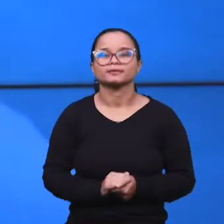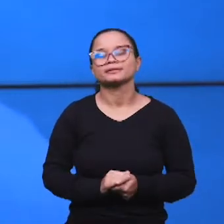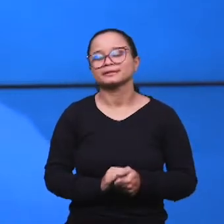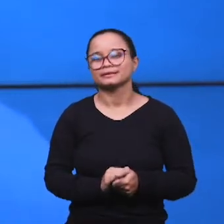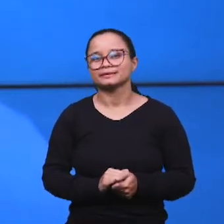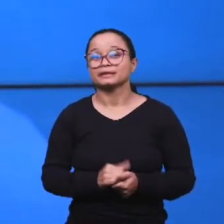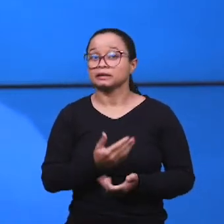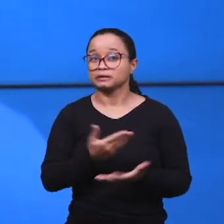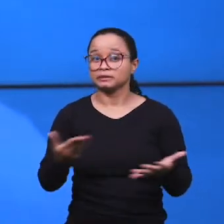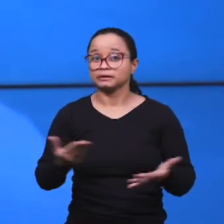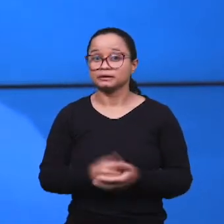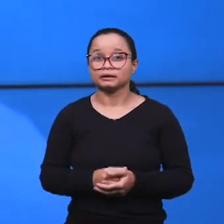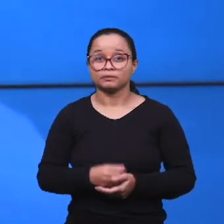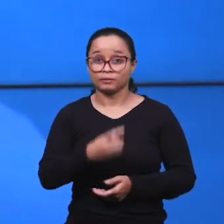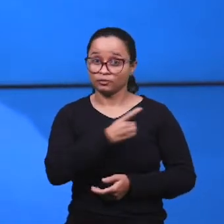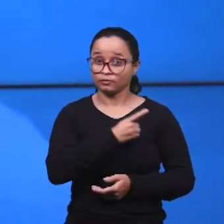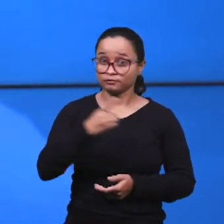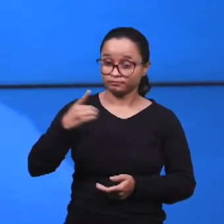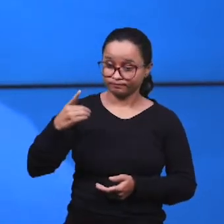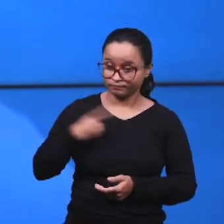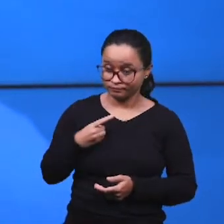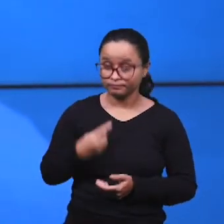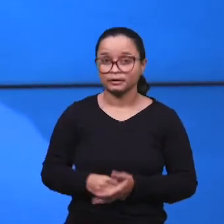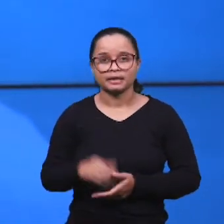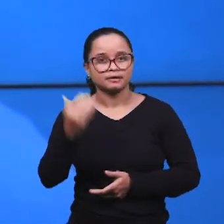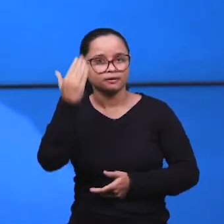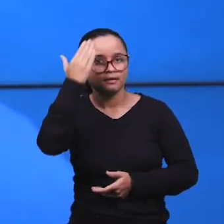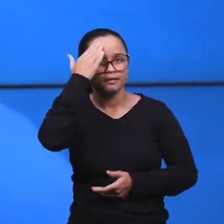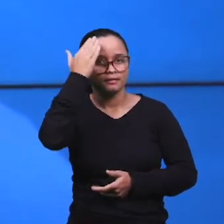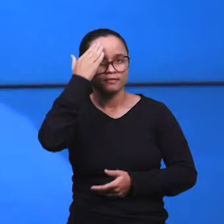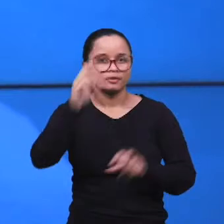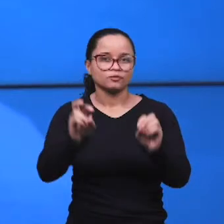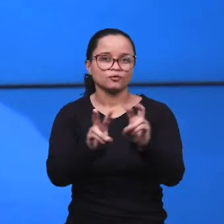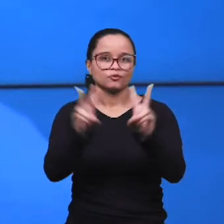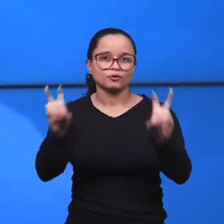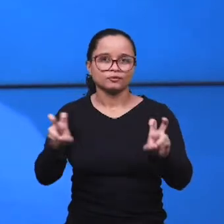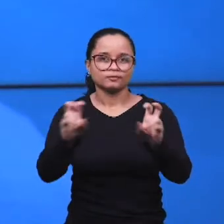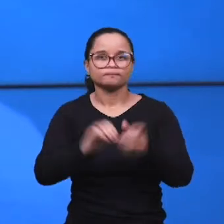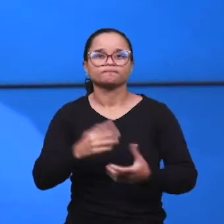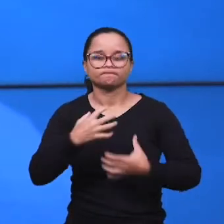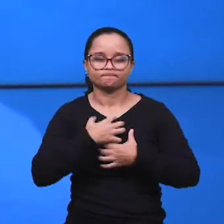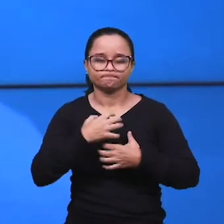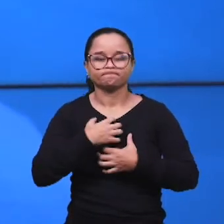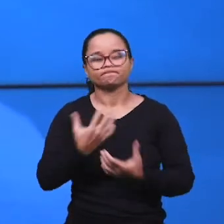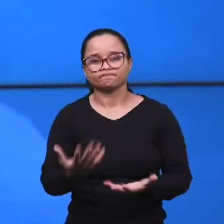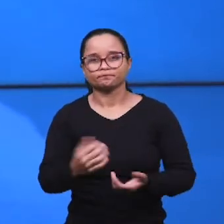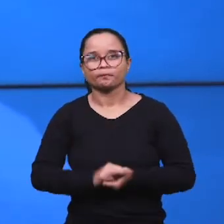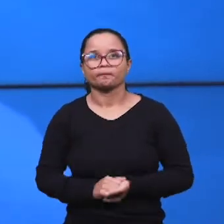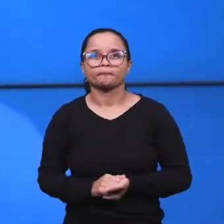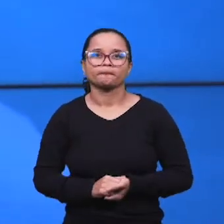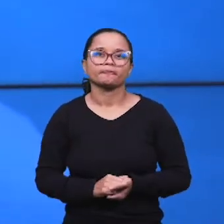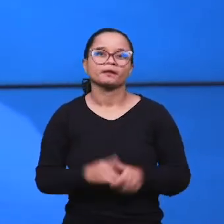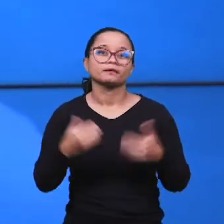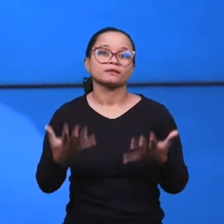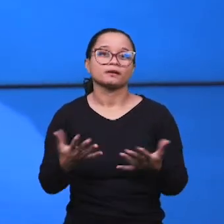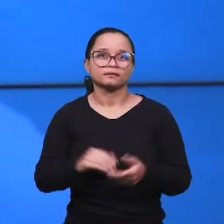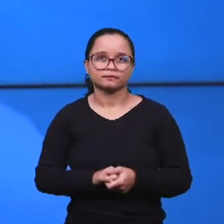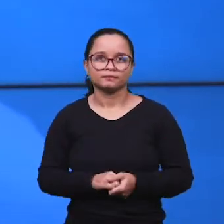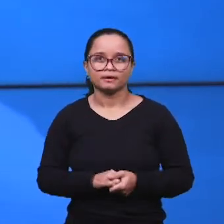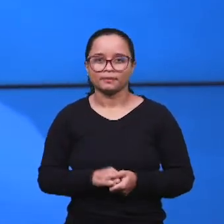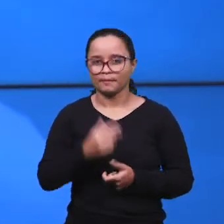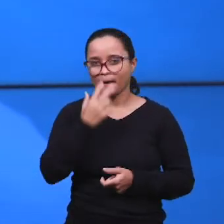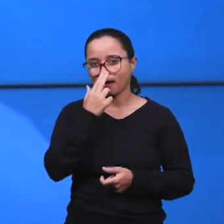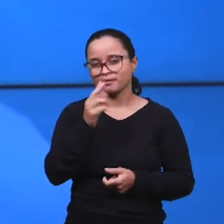grande bênção para o seu diaconato, essa compreensão desse assunto assim, dessa forma. Aliás, até parece que você